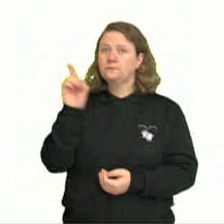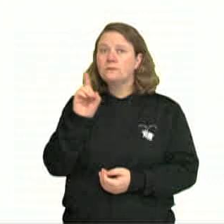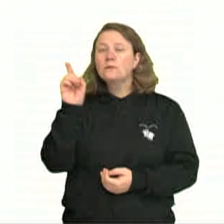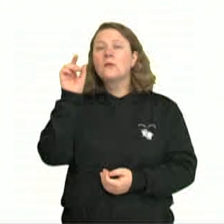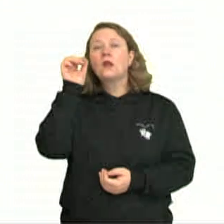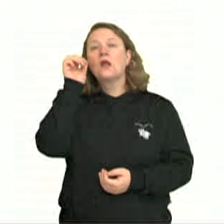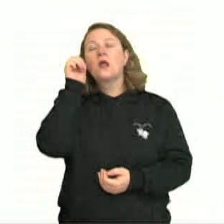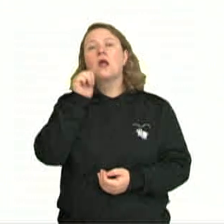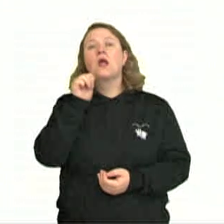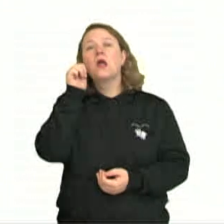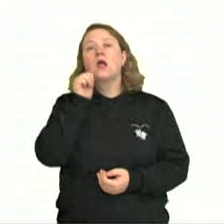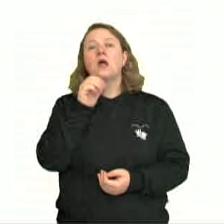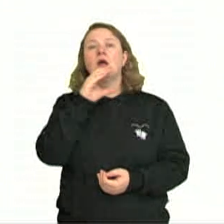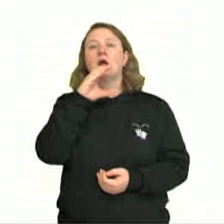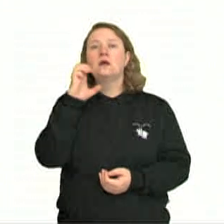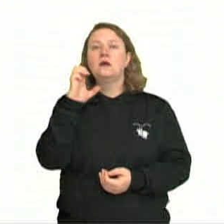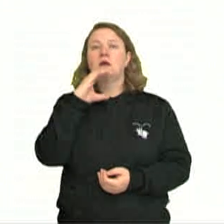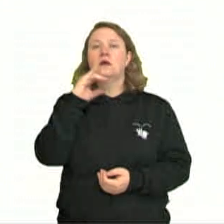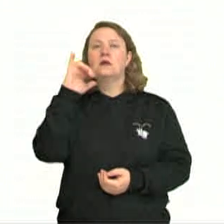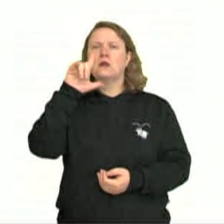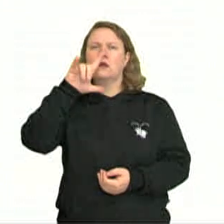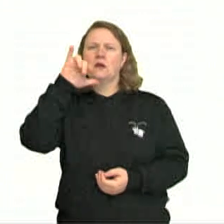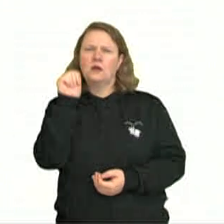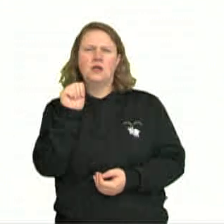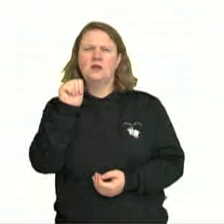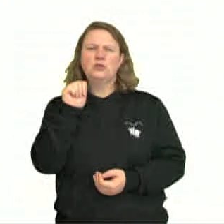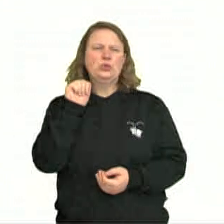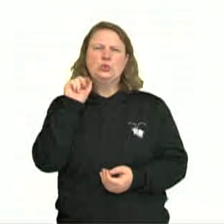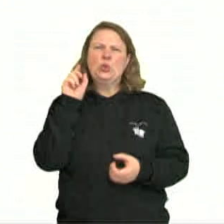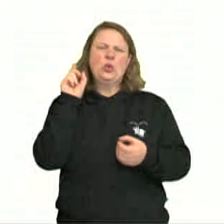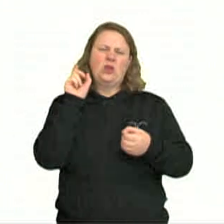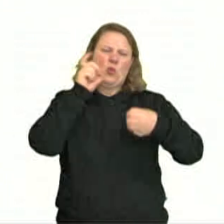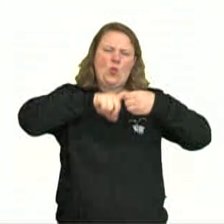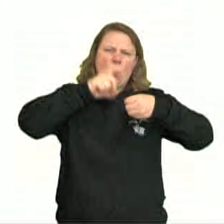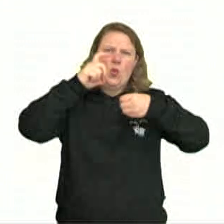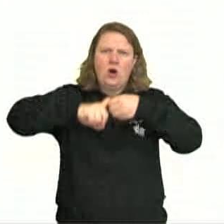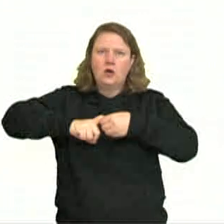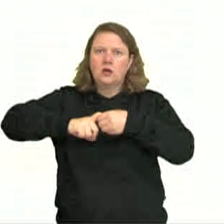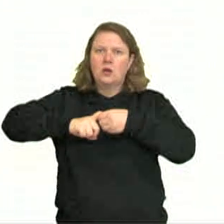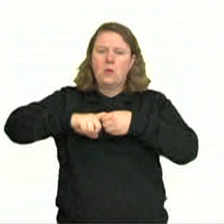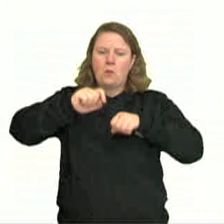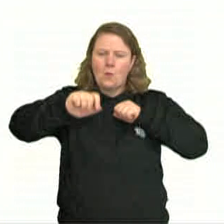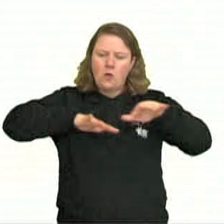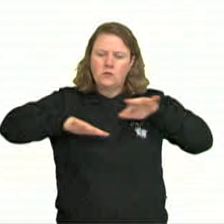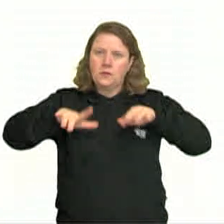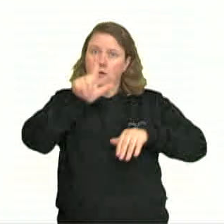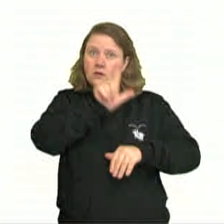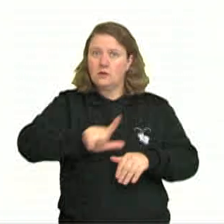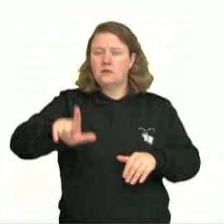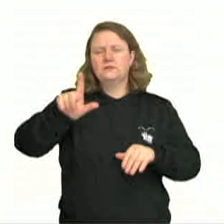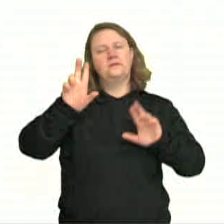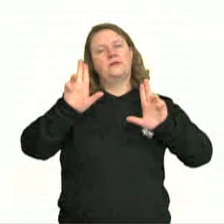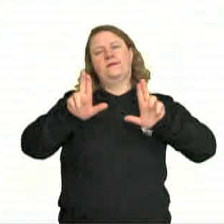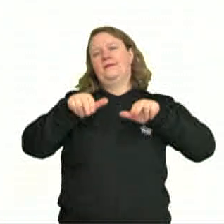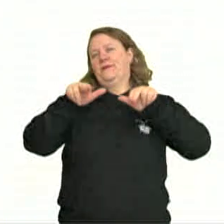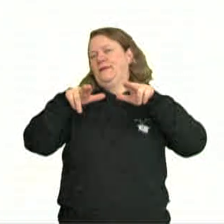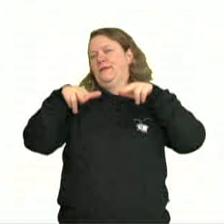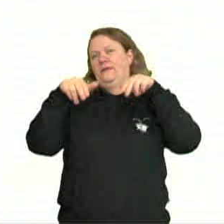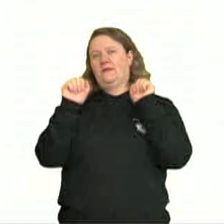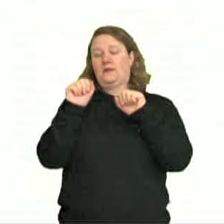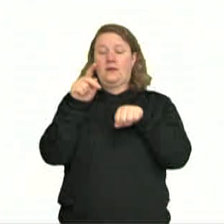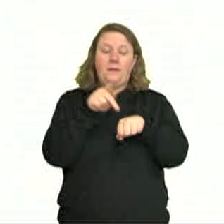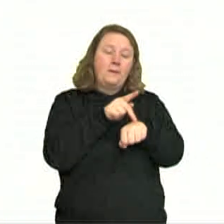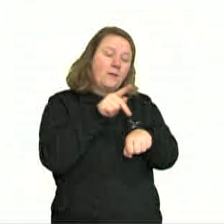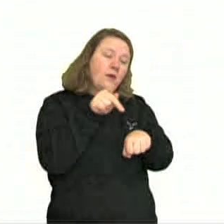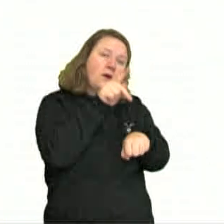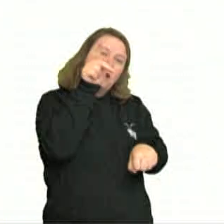Meirelles nunca esteve filiada a nenhum movimento literário. Sua poesia, de modo geral, filia-se